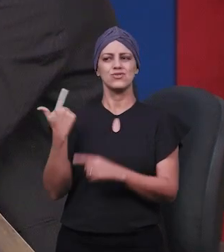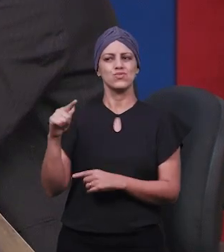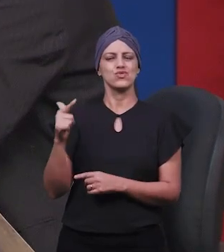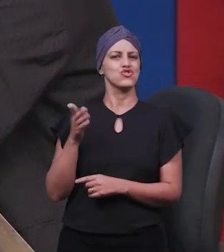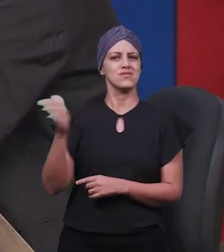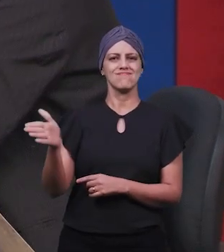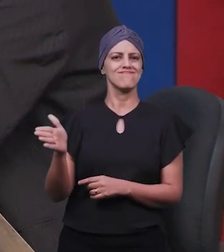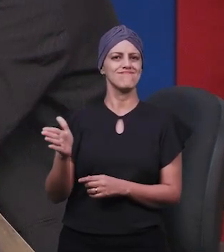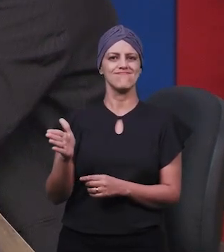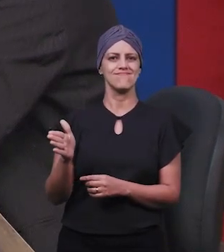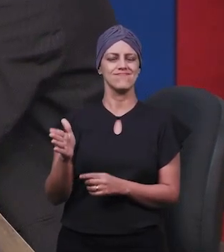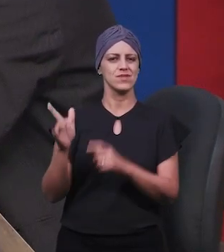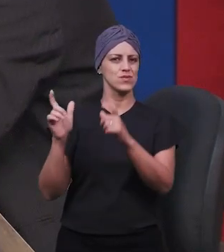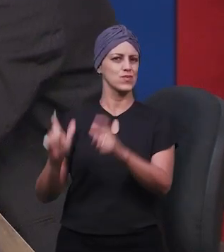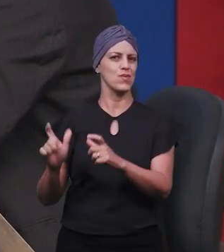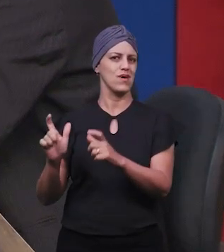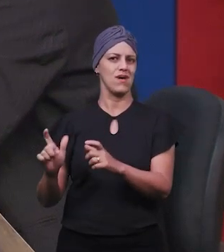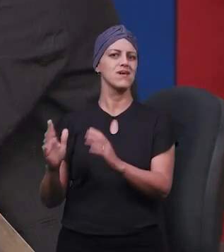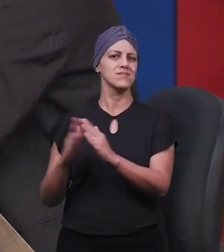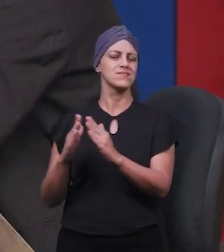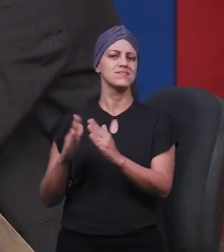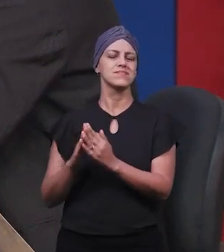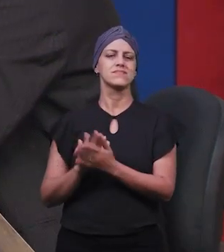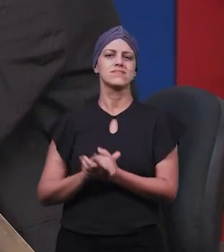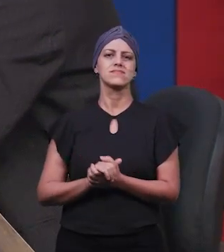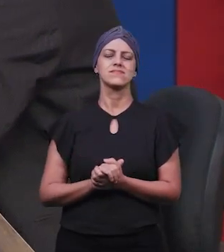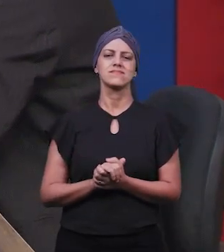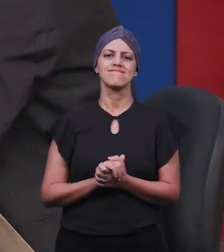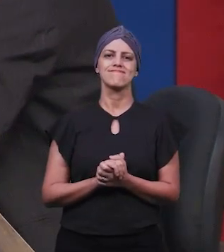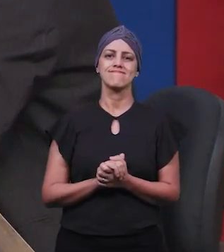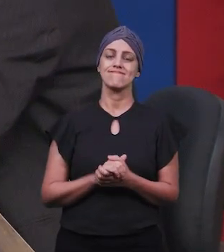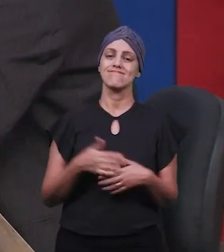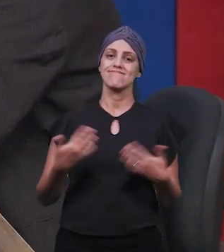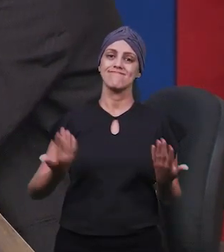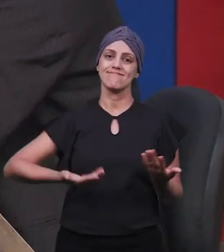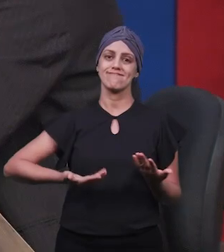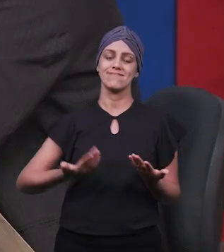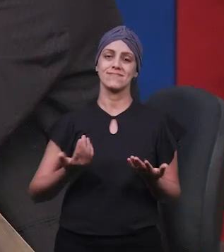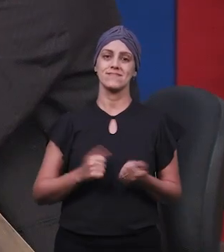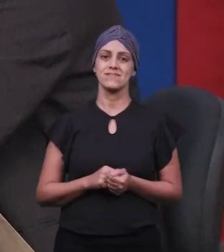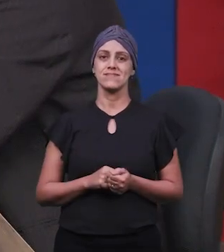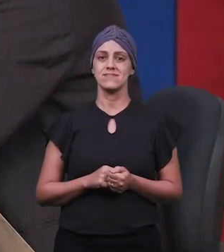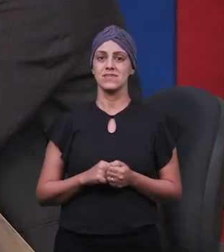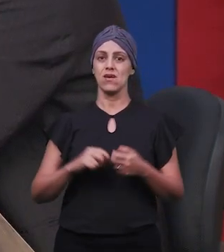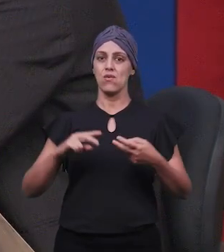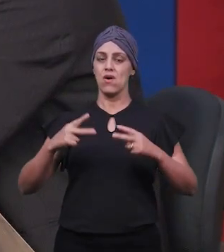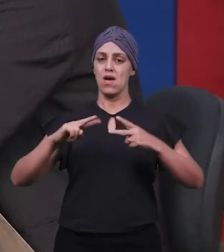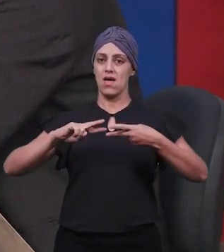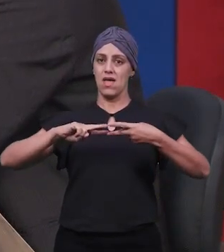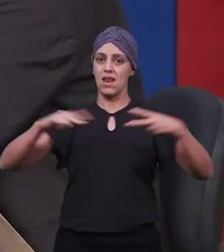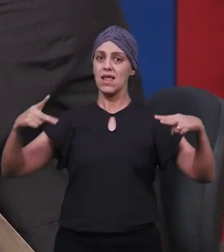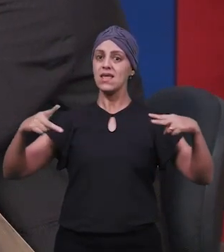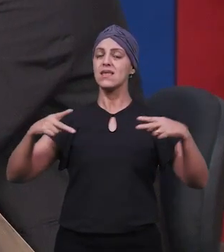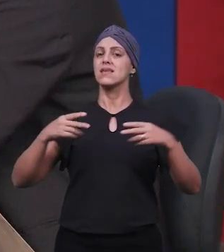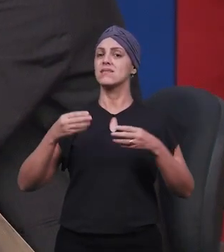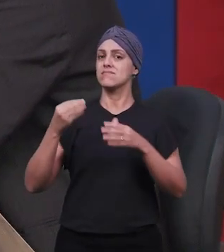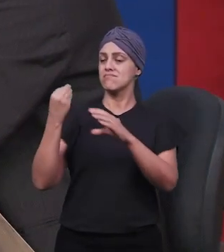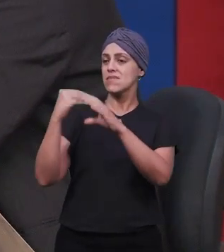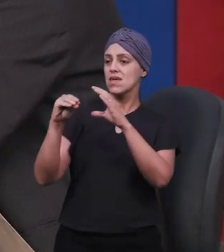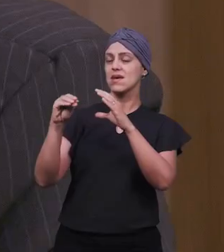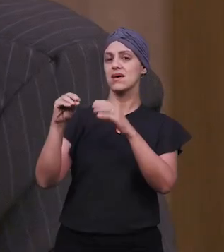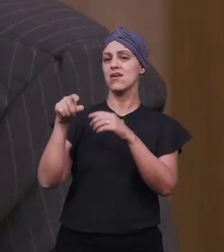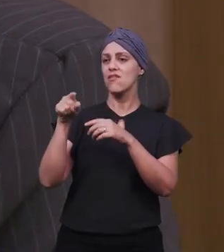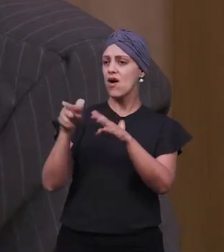tinha igreja. E como sempre é o trabalho, né, a gente passa o link, orienta, assiste o